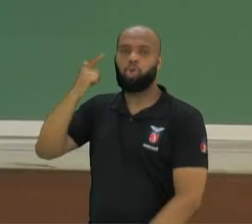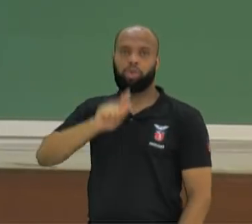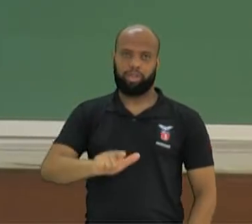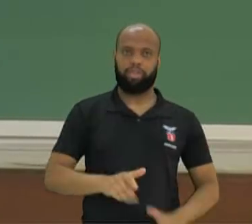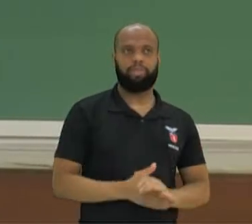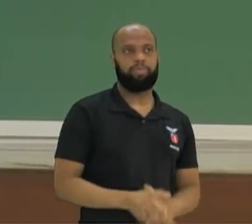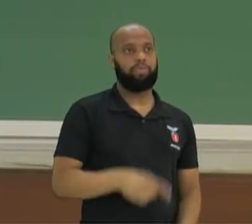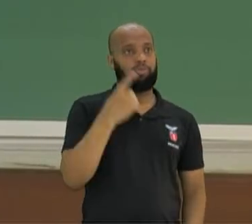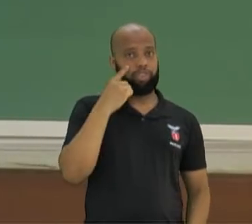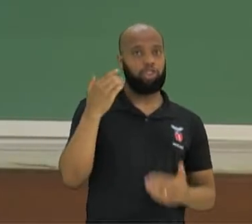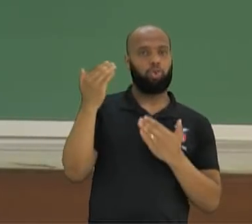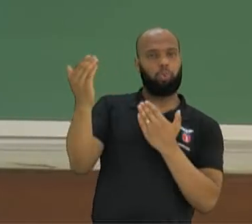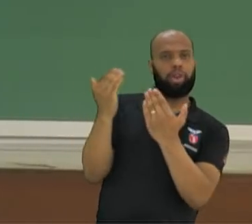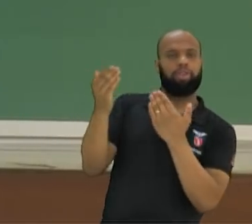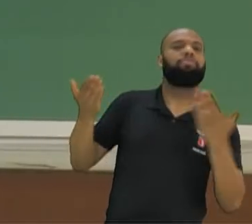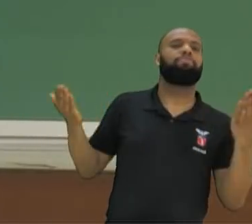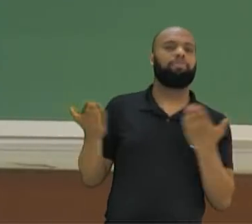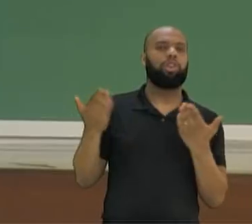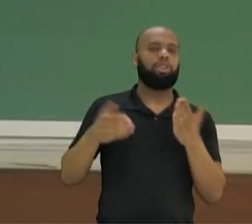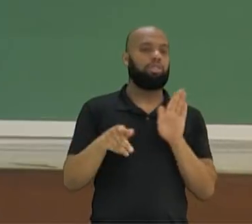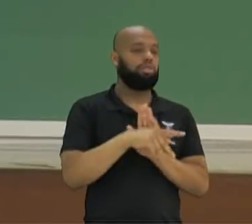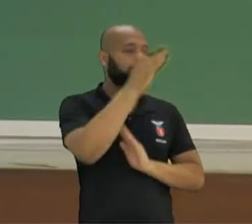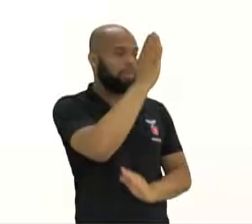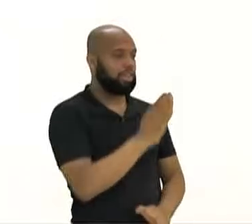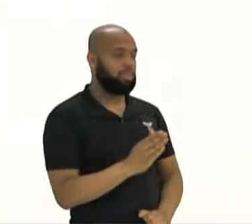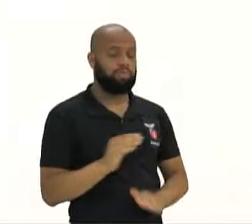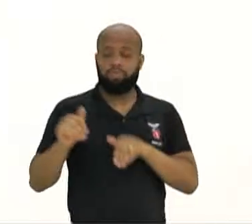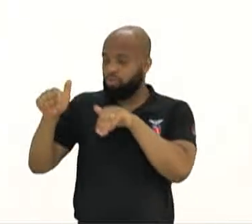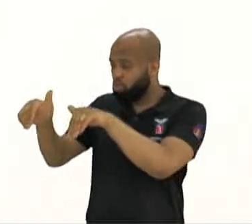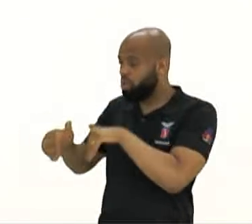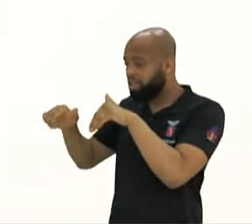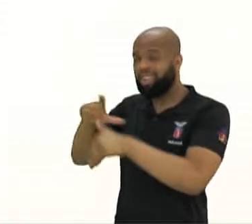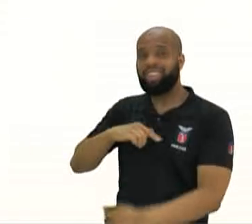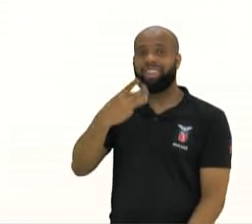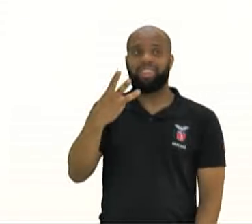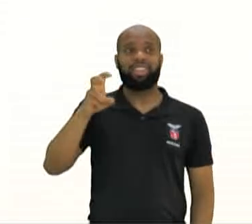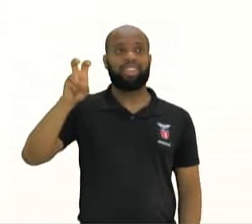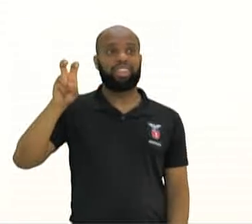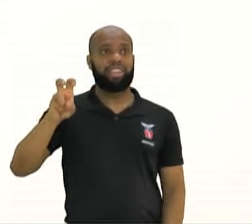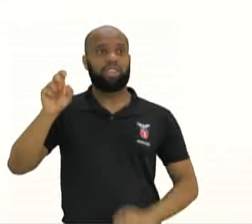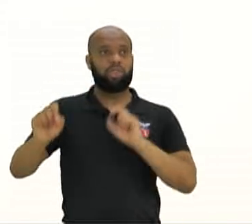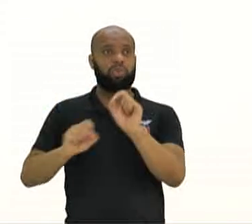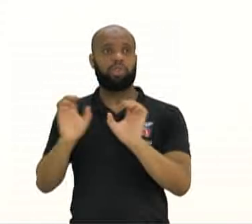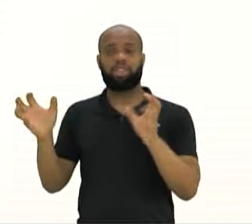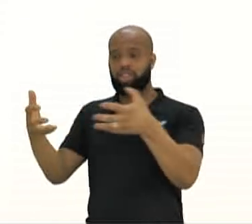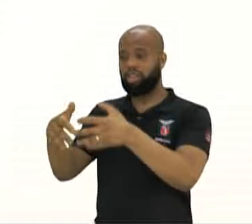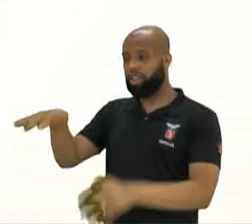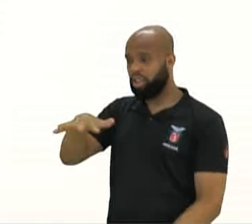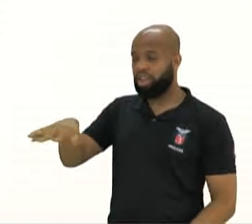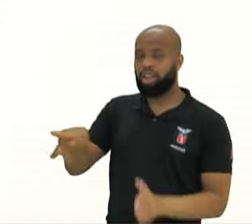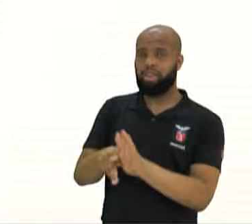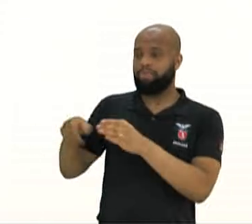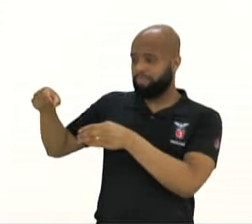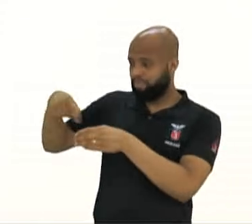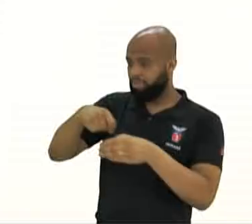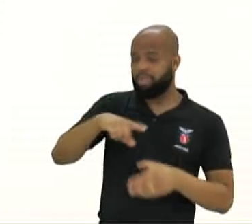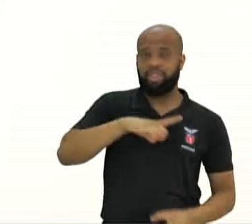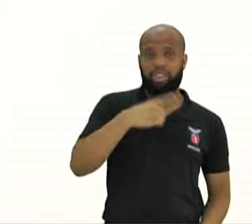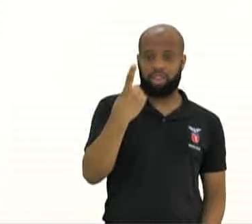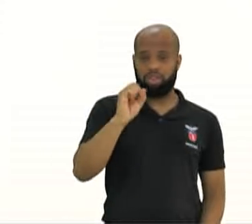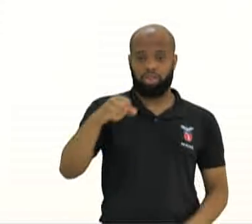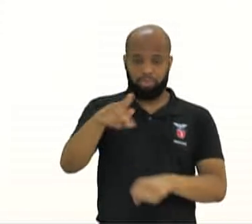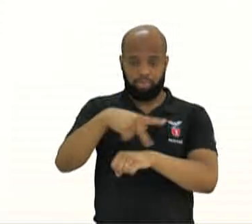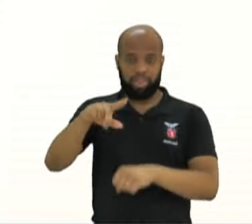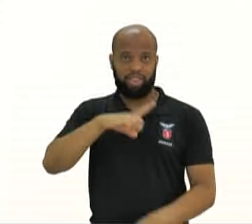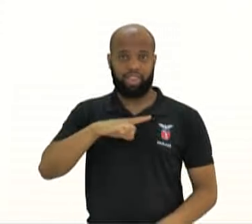para a gente fazer uma comparação, uma analogia com o Brasil, a Austrália tem 35 adidos agrícolas em 18 países, sendo 10